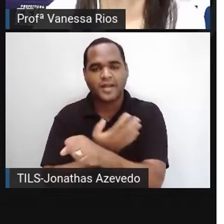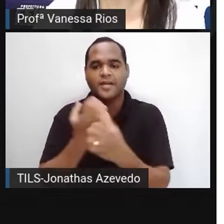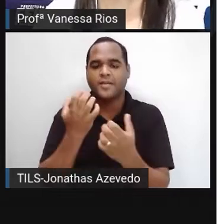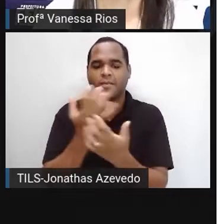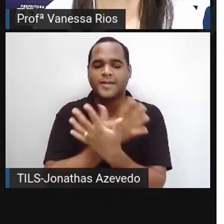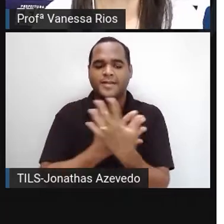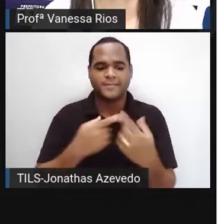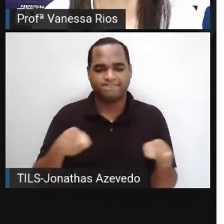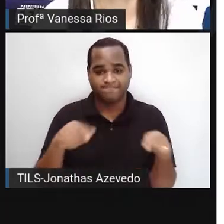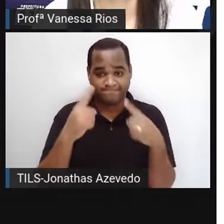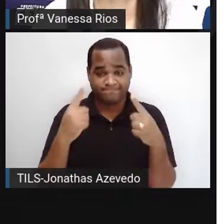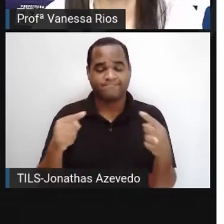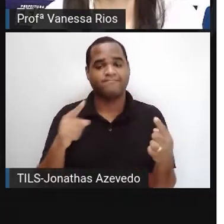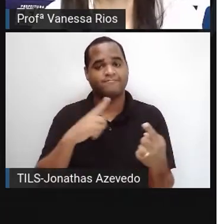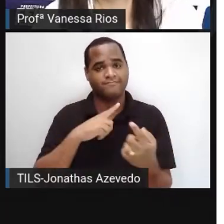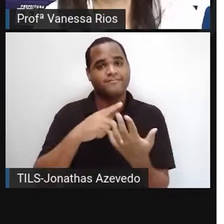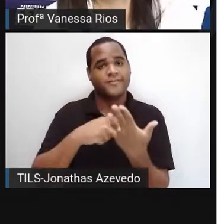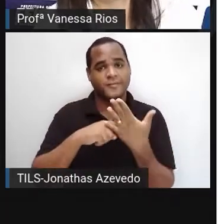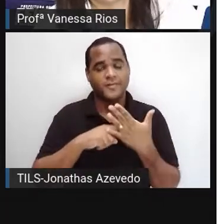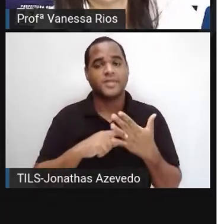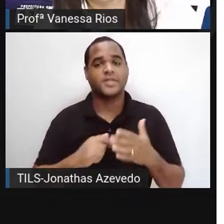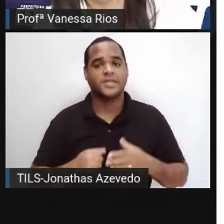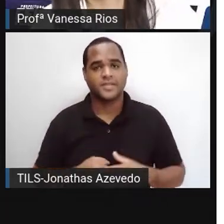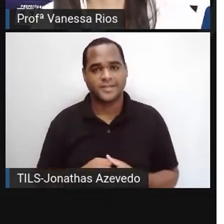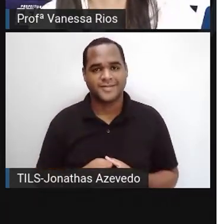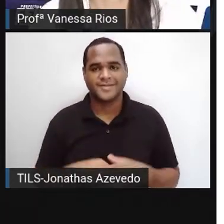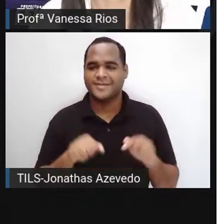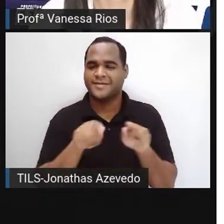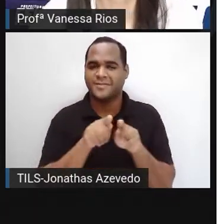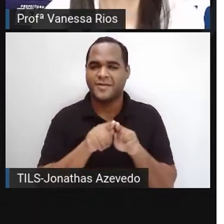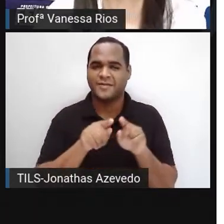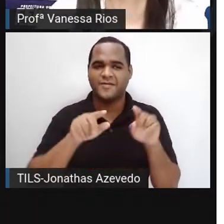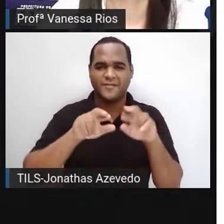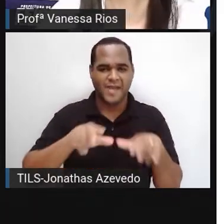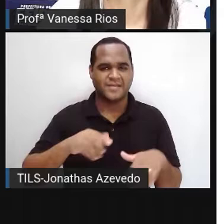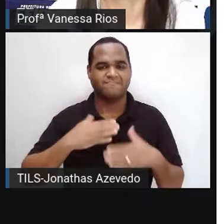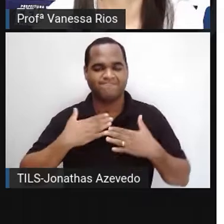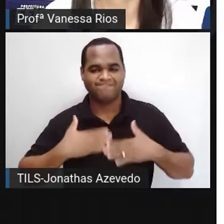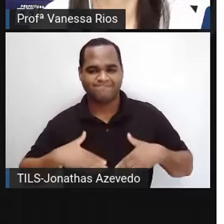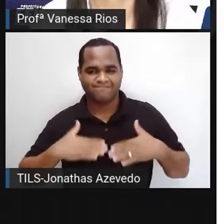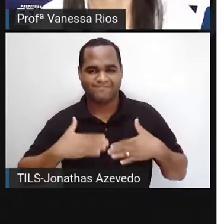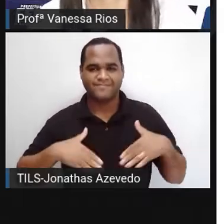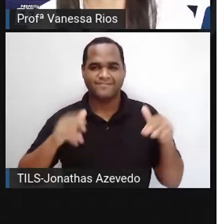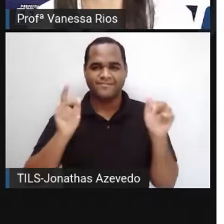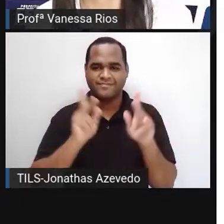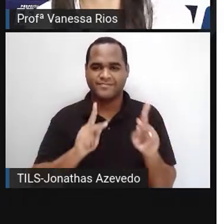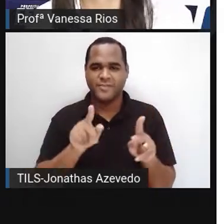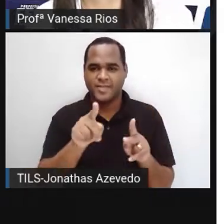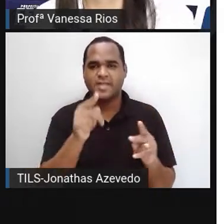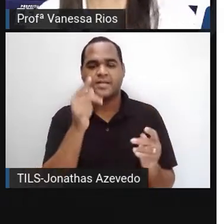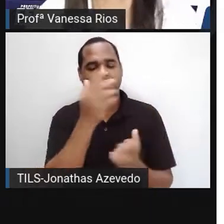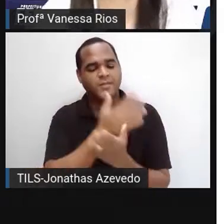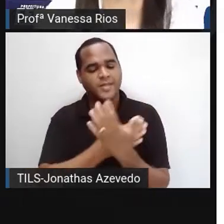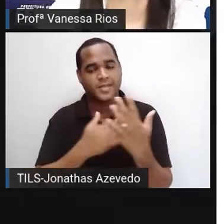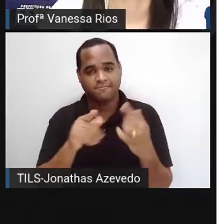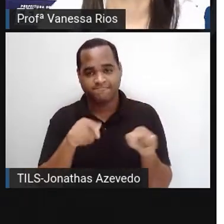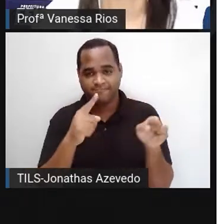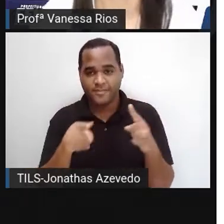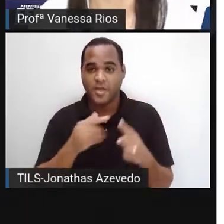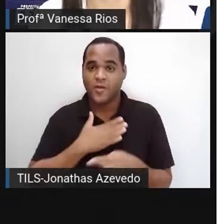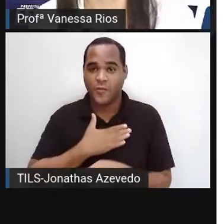traz para a gente aí ações aí de relaxamento, não é? Dependendo da música que você escuta. Ou então